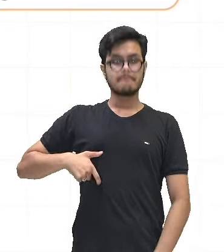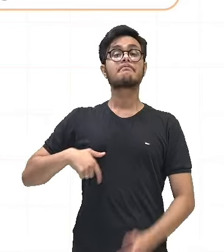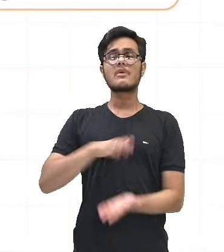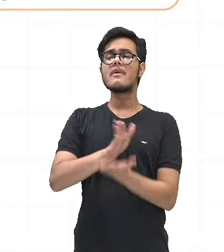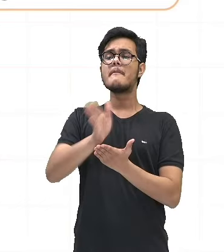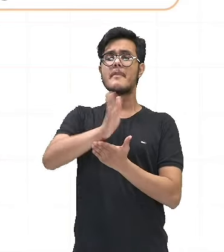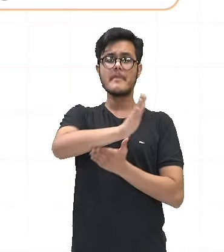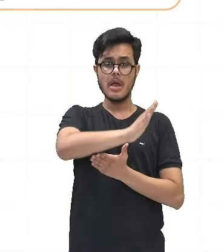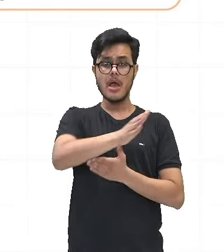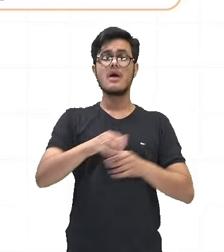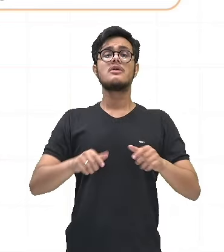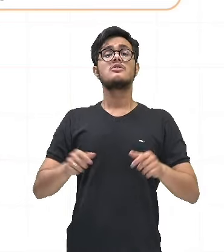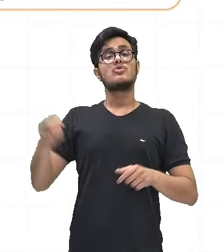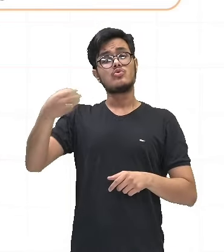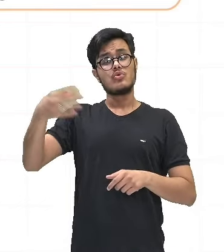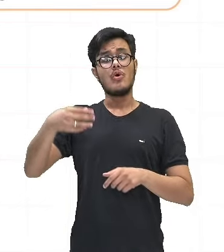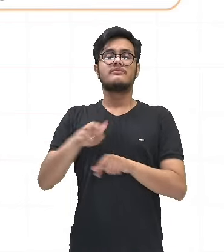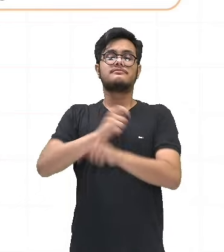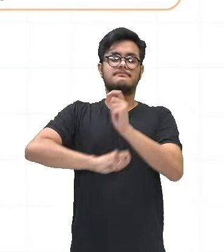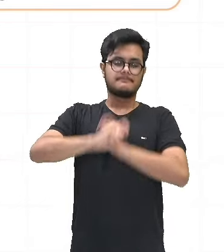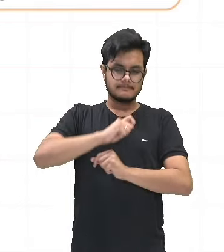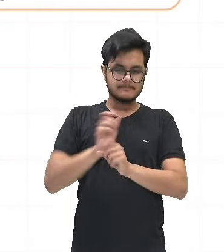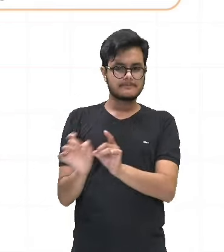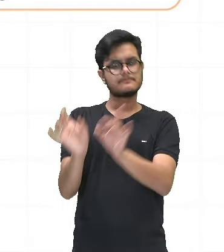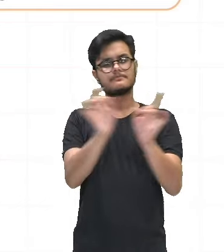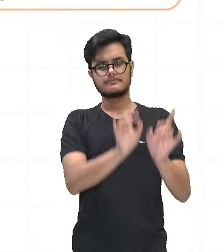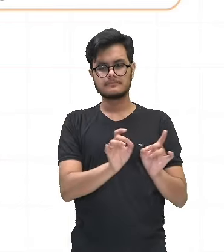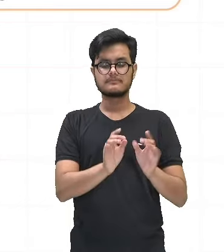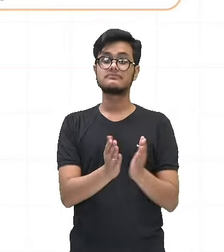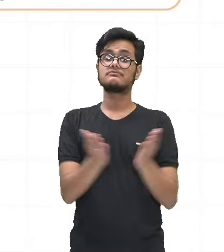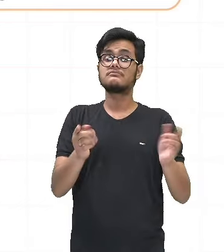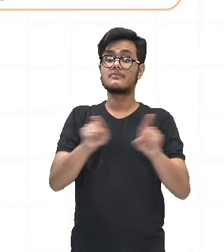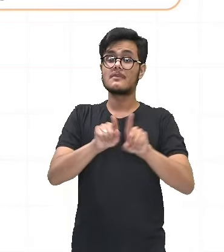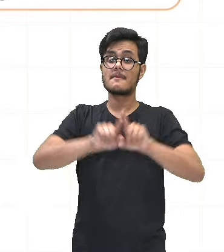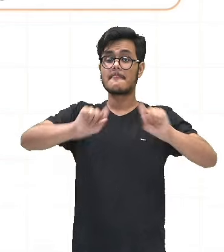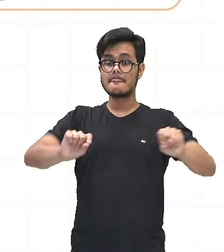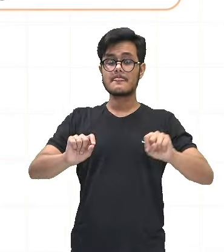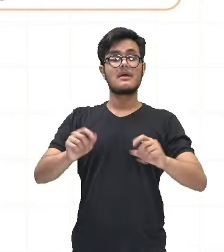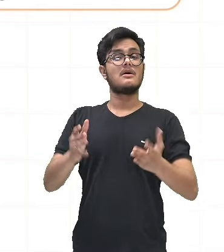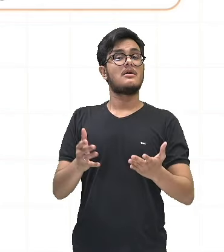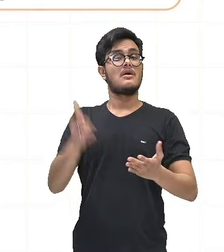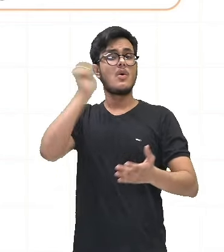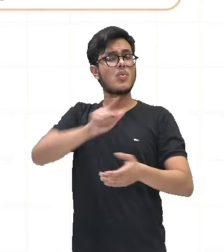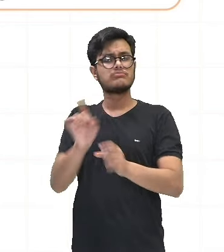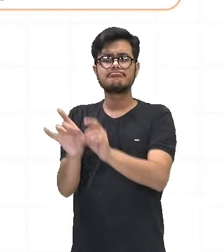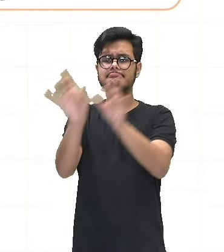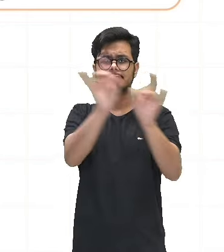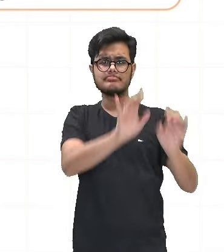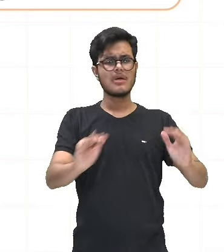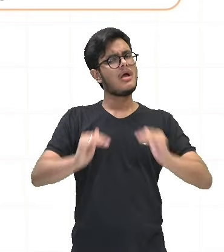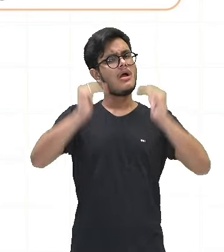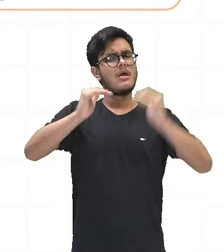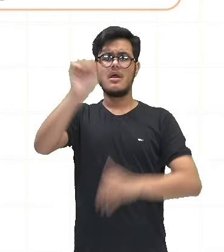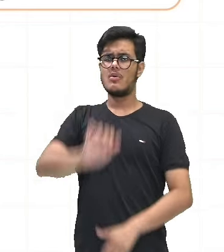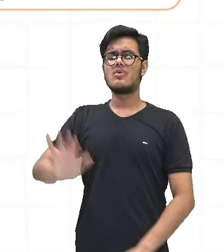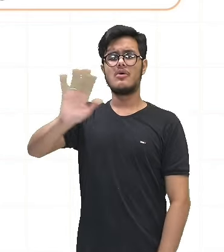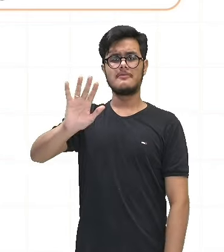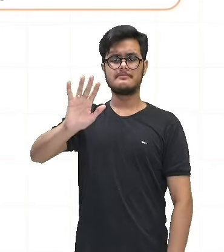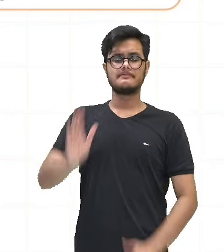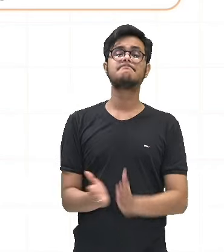comerciais e também elas vão acabar recuperando o comércio da Europa. Com